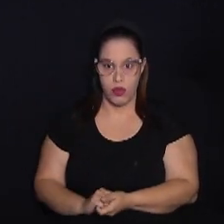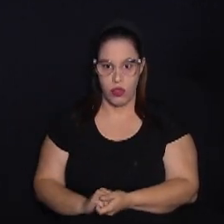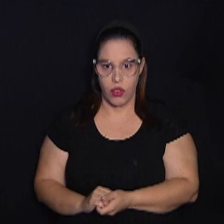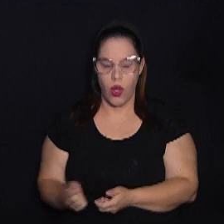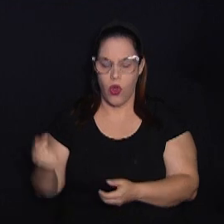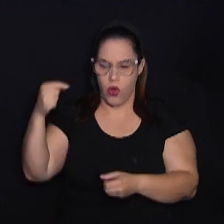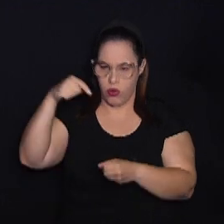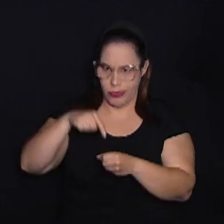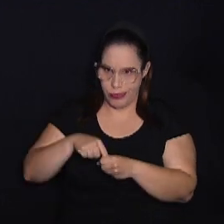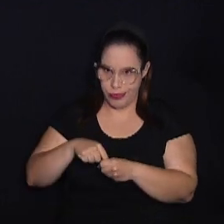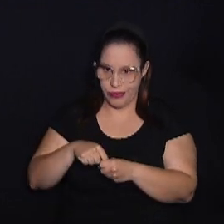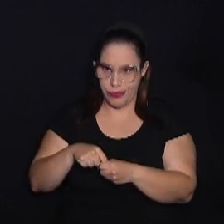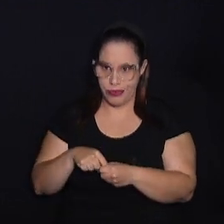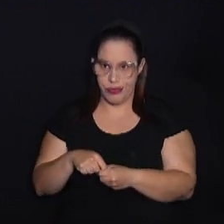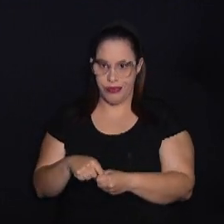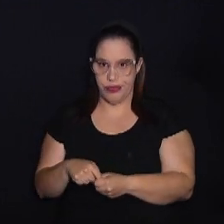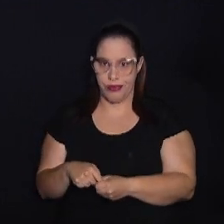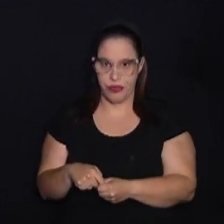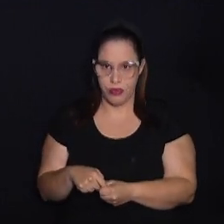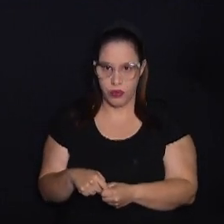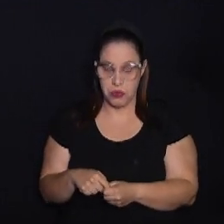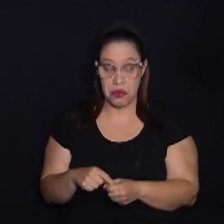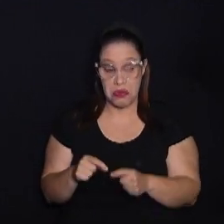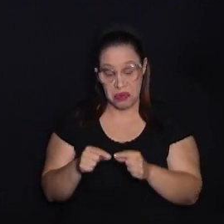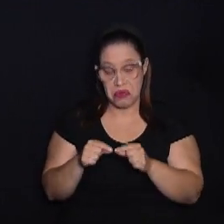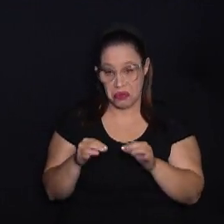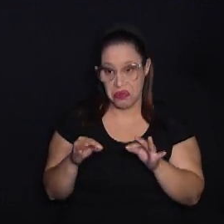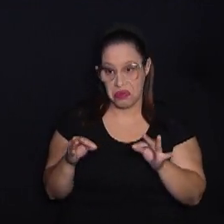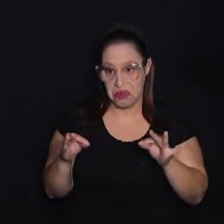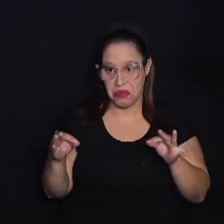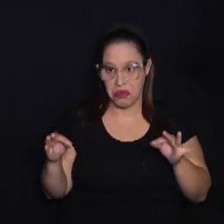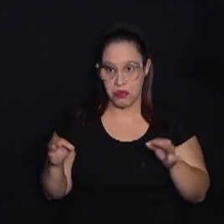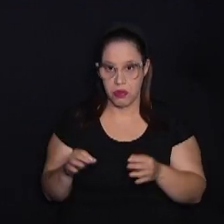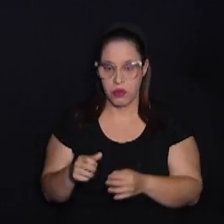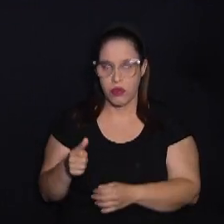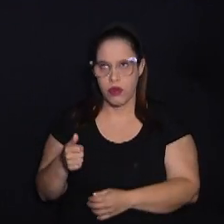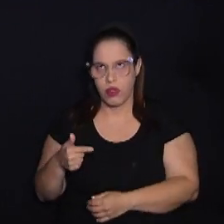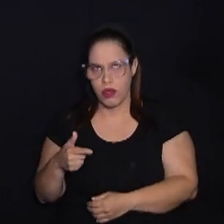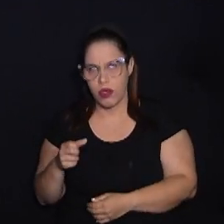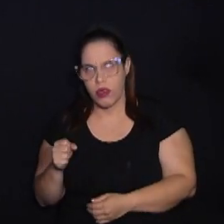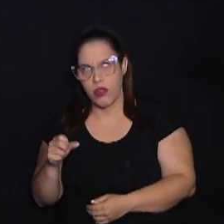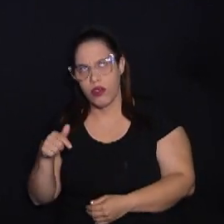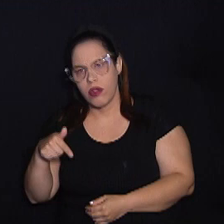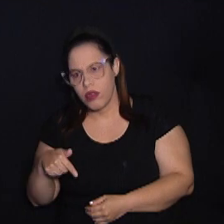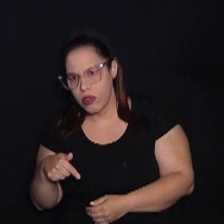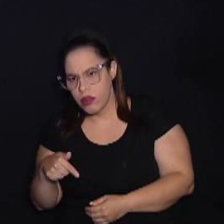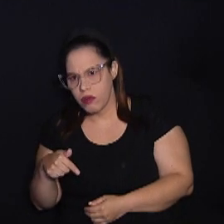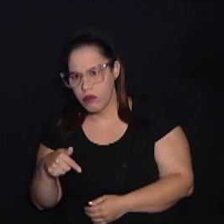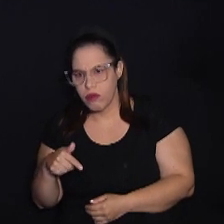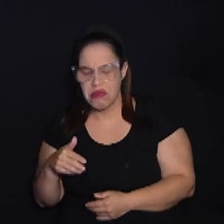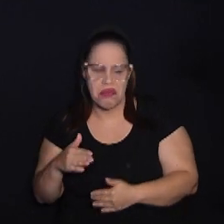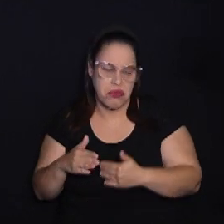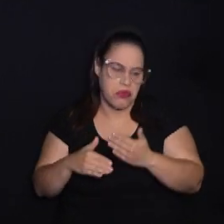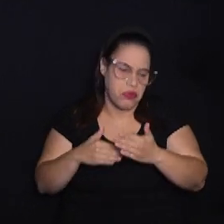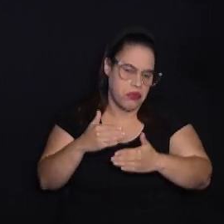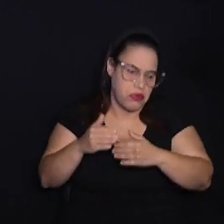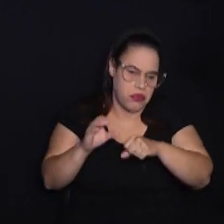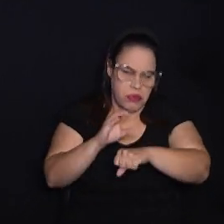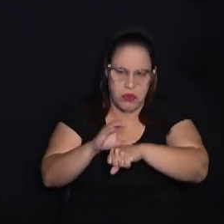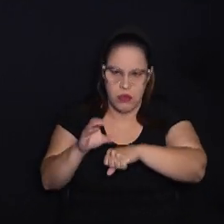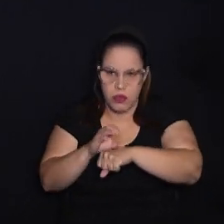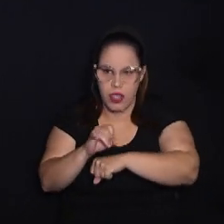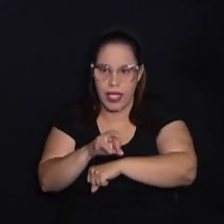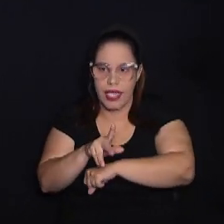Voltando um pouquinho na linha do tempo, em 2007, num dos vários cursos do Sindicato